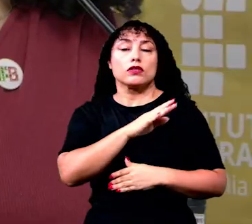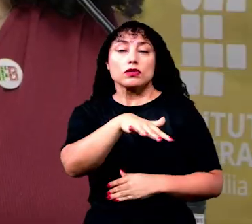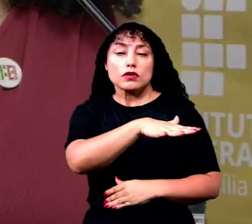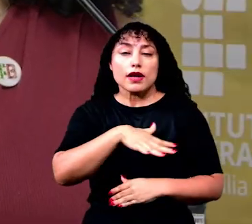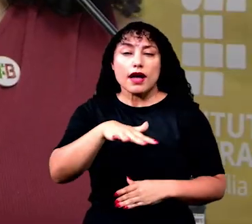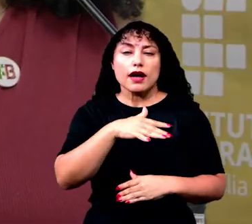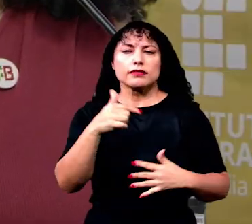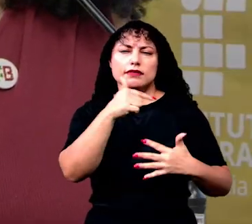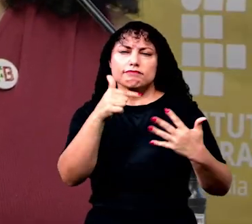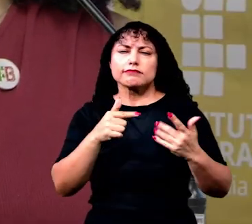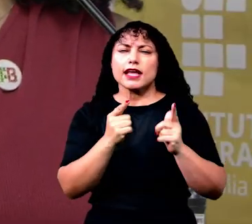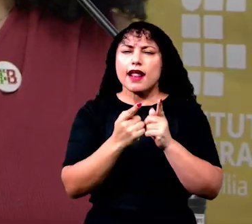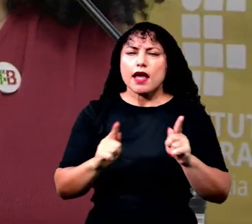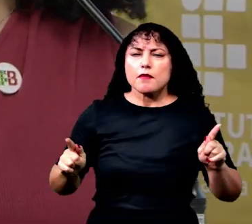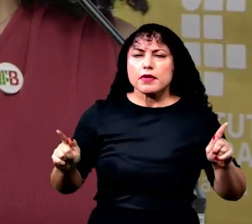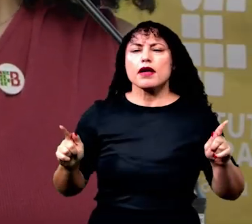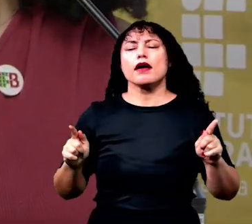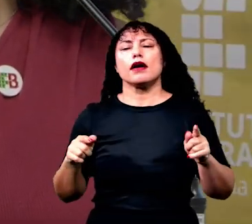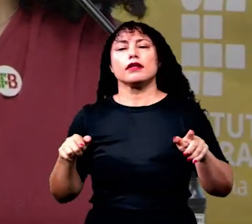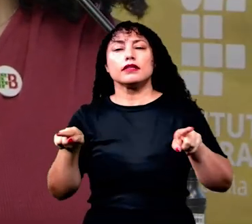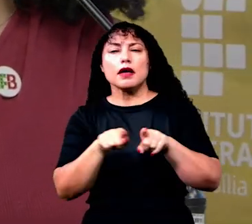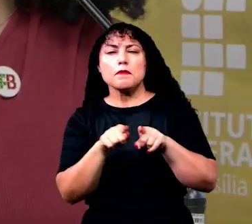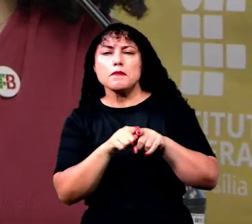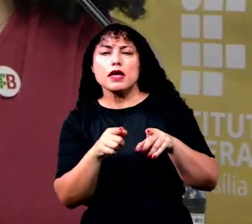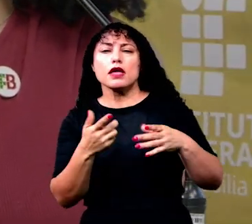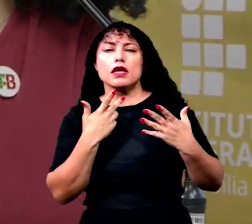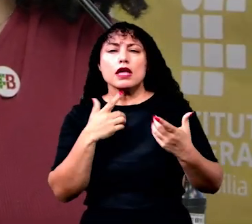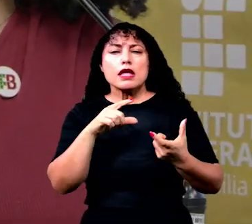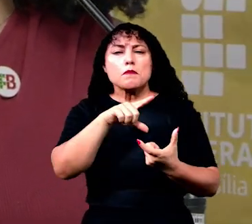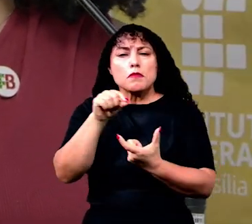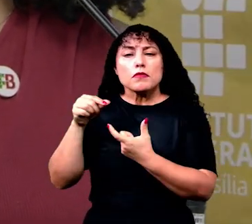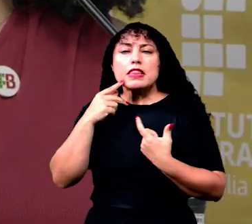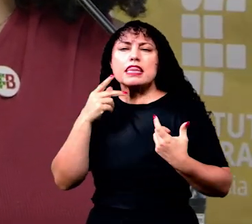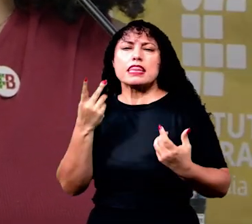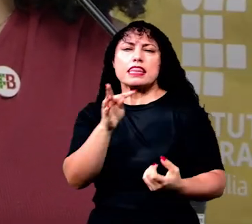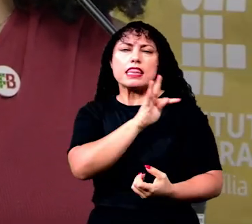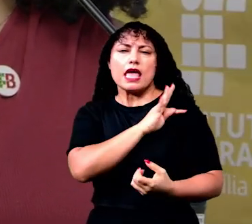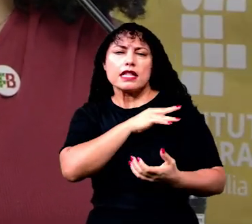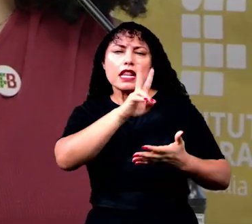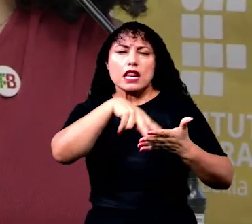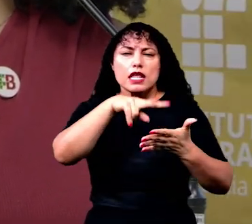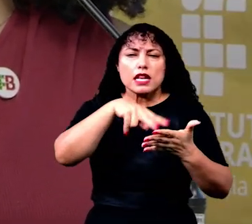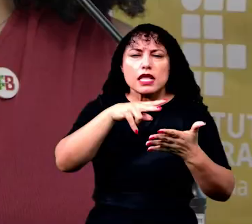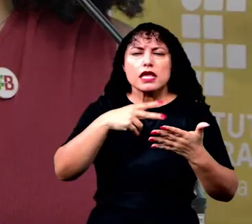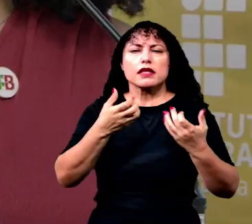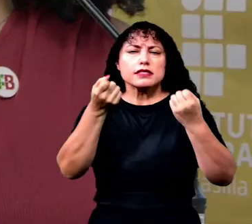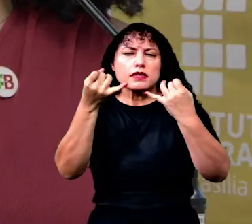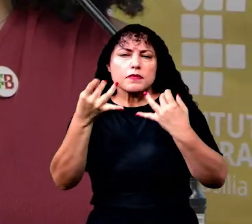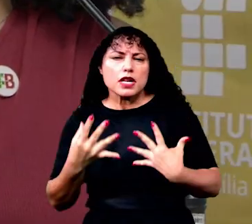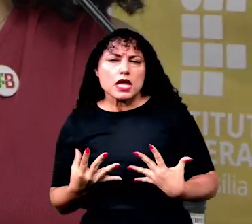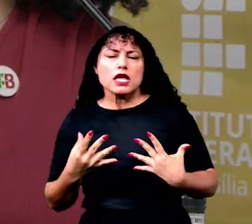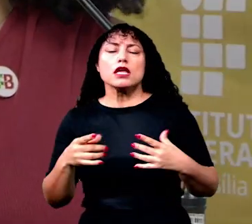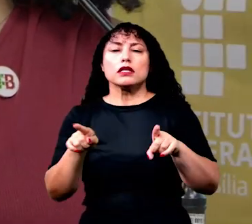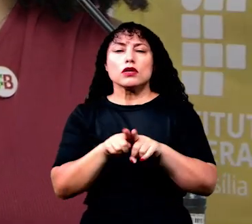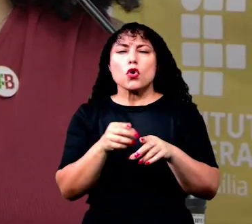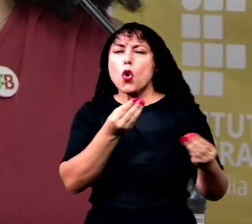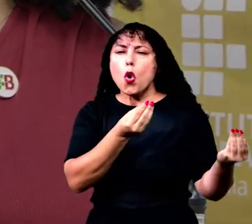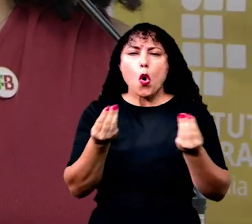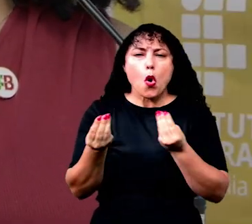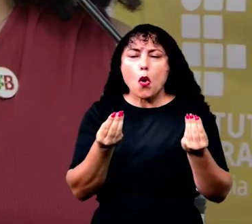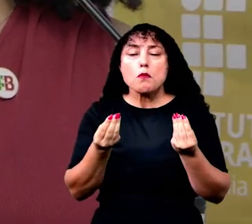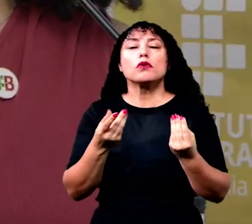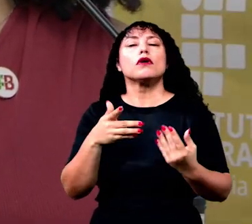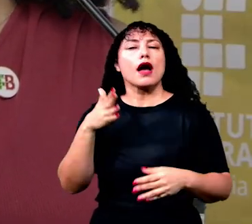são questões gramaticais, morfossintaxe, técnicas de leitura, de listening, speaking, and so on,